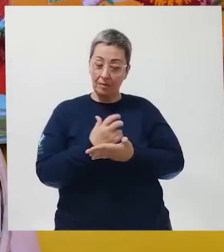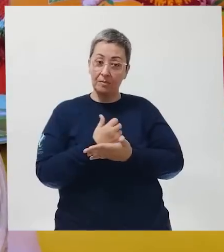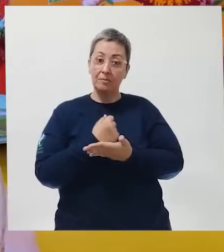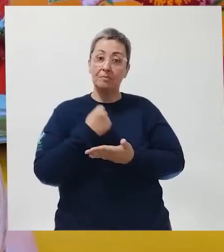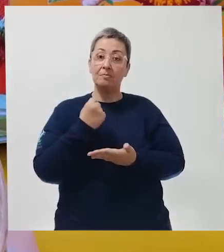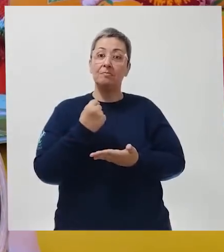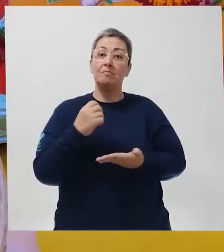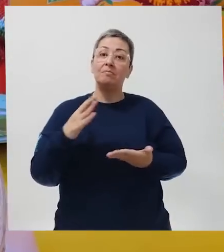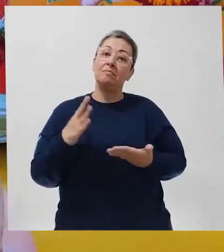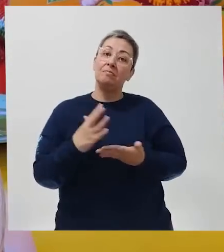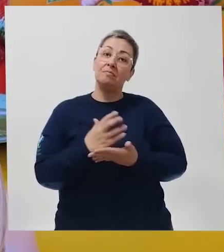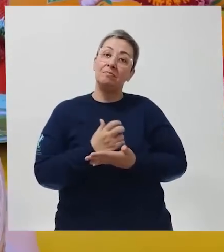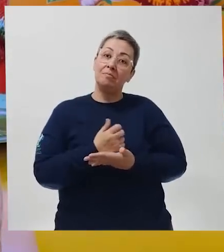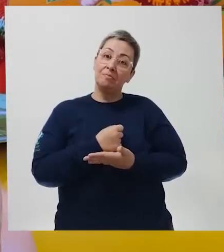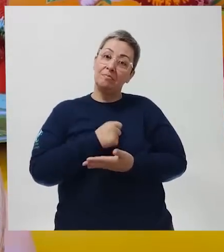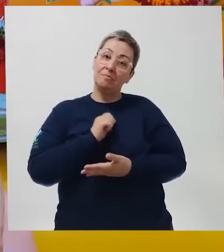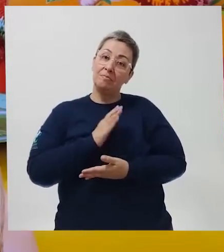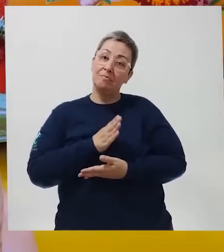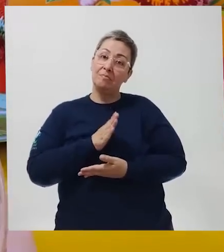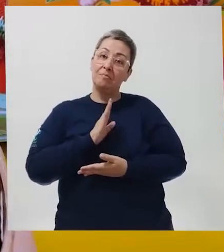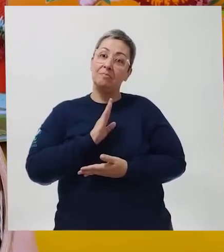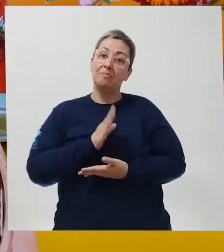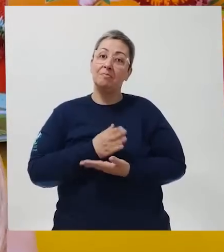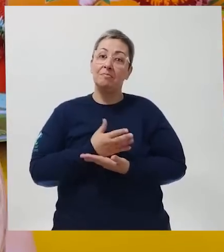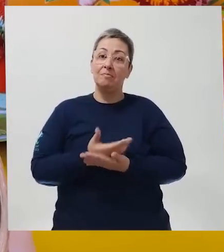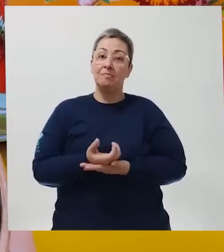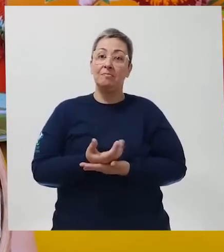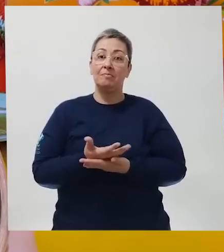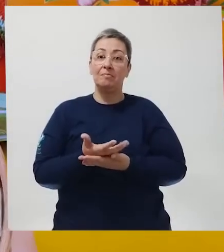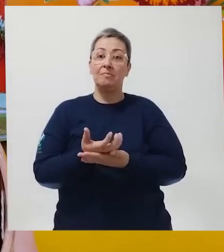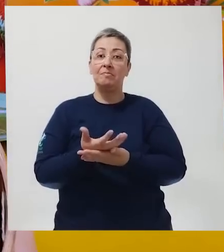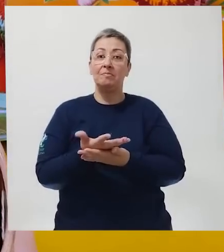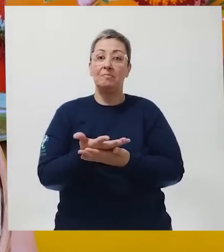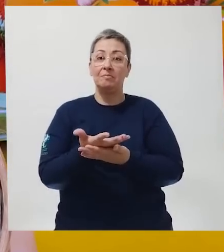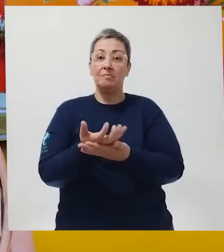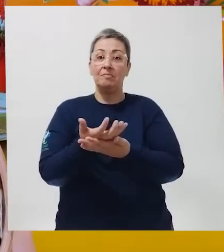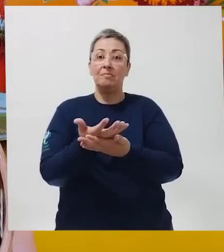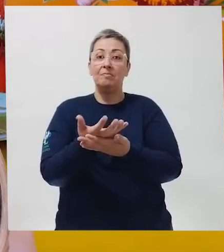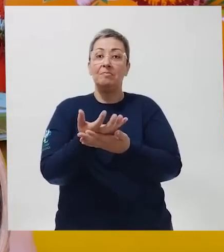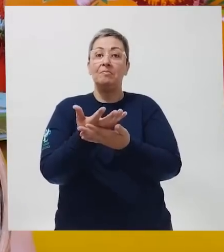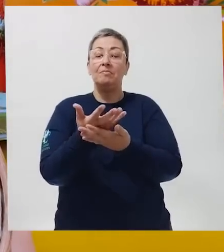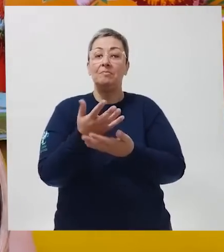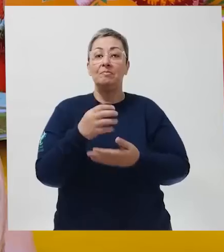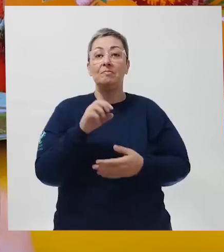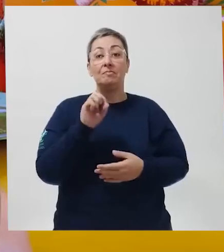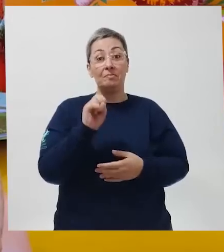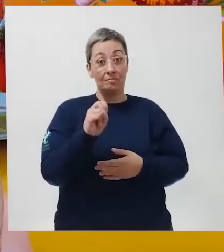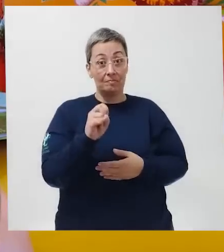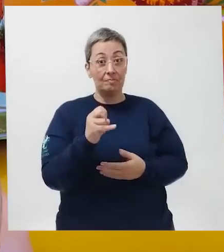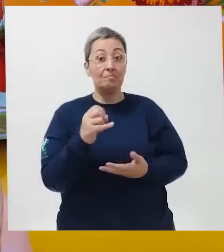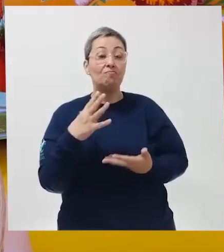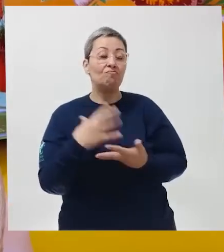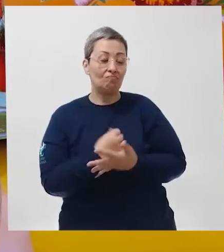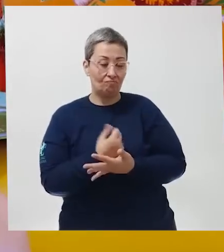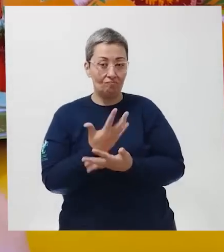dele mora um anjo que roubou meu coração.